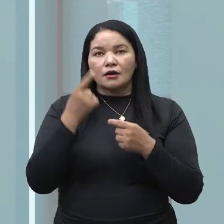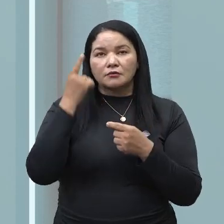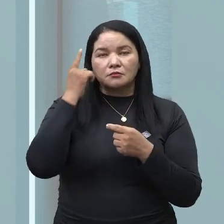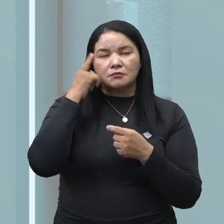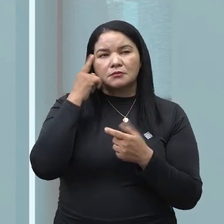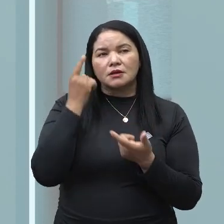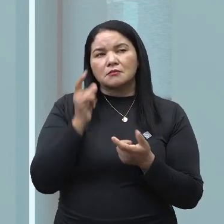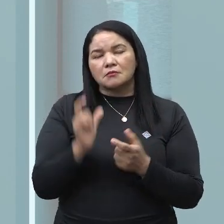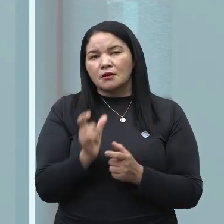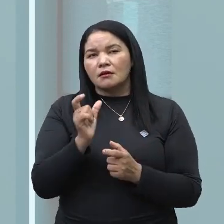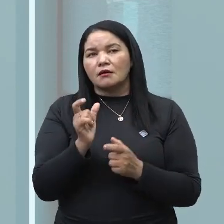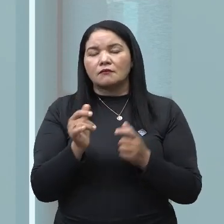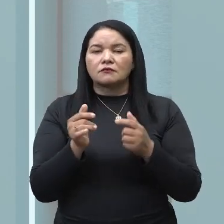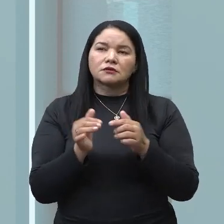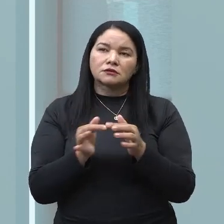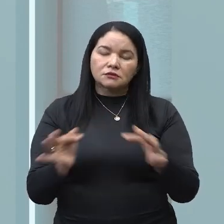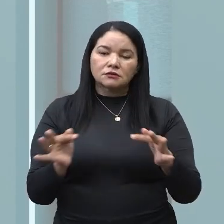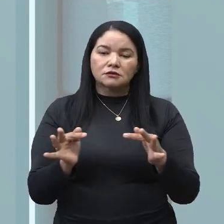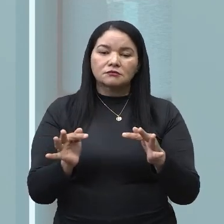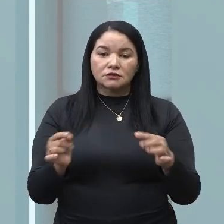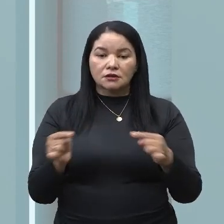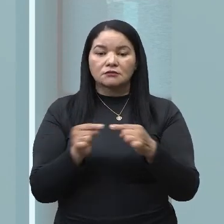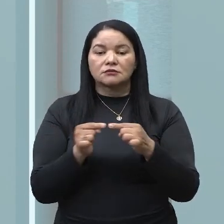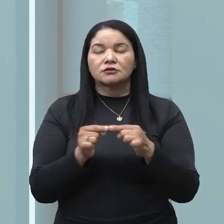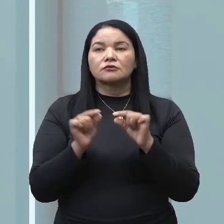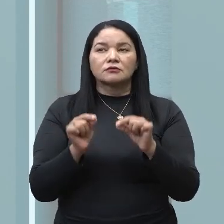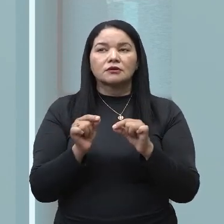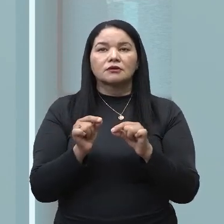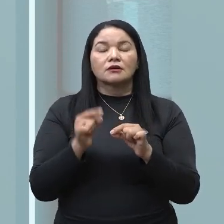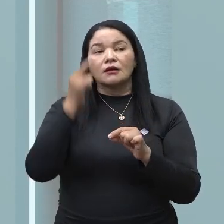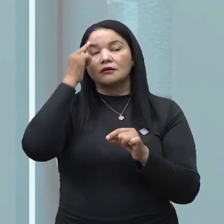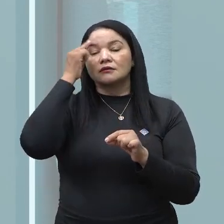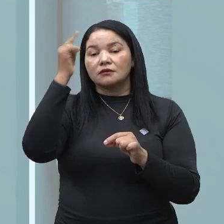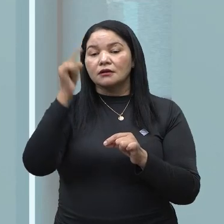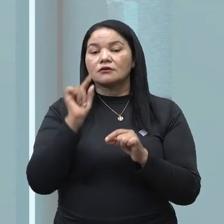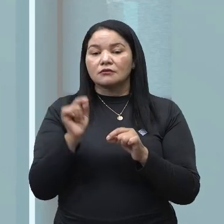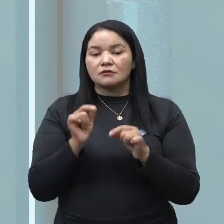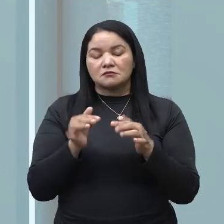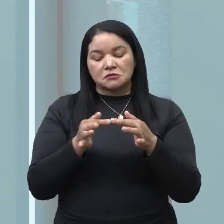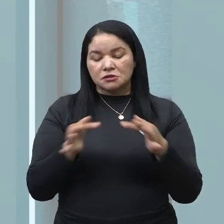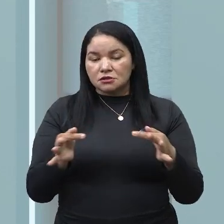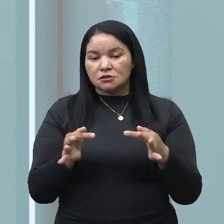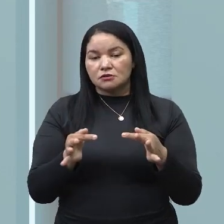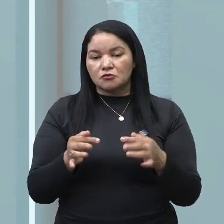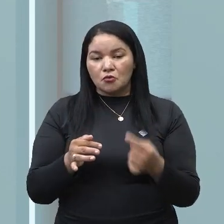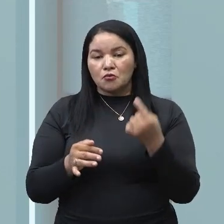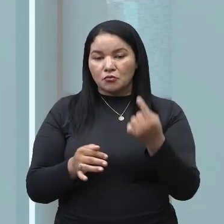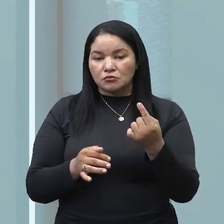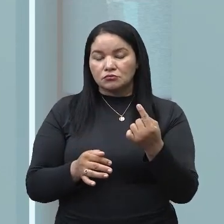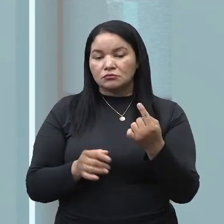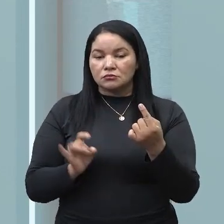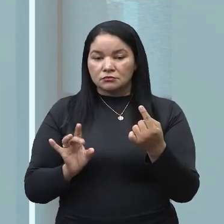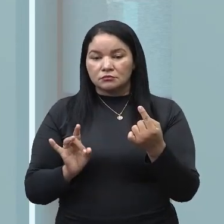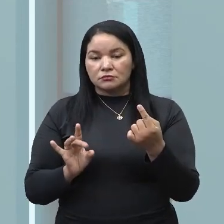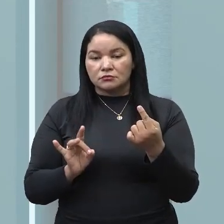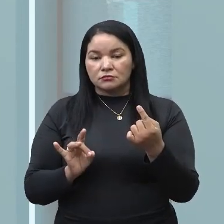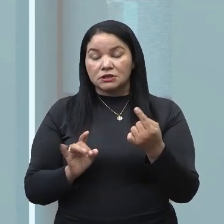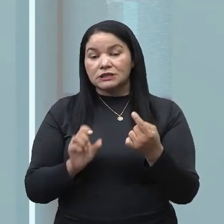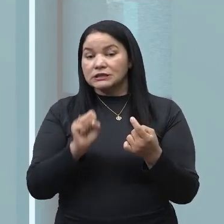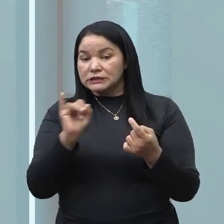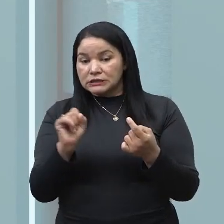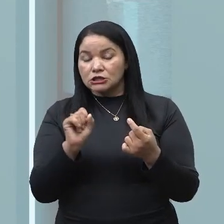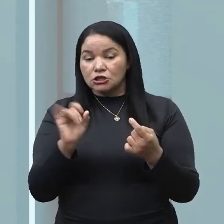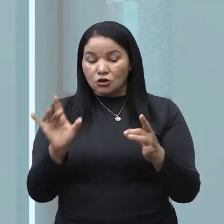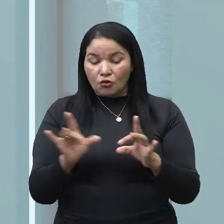simples. Se é simples, aí você já tem a ideia de que é algo muito simples, composto por um. Agora, se é composto,